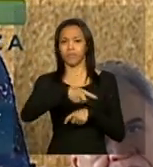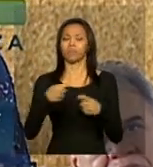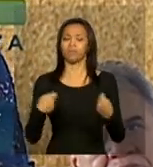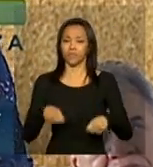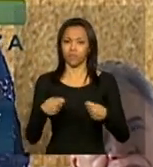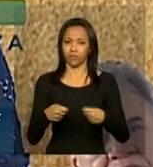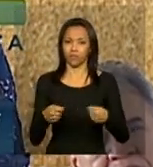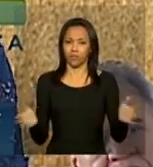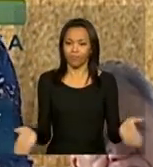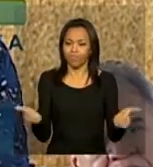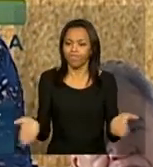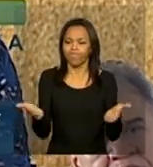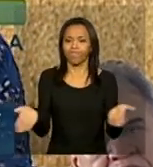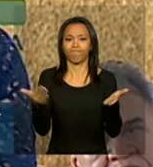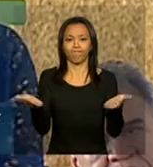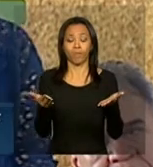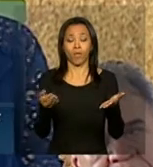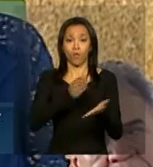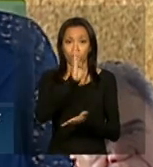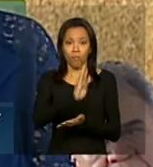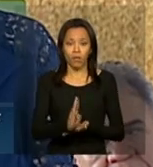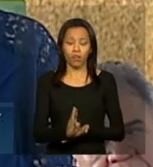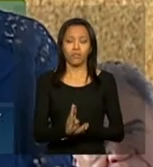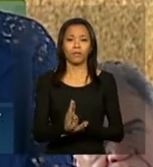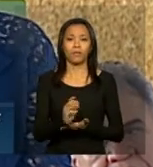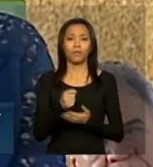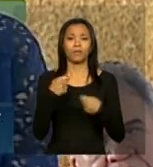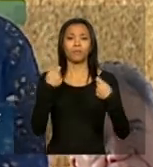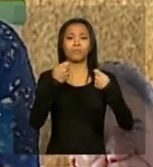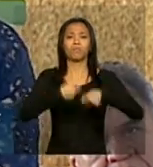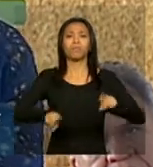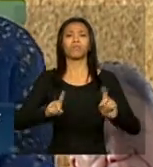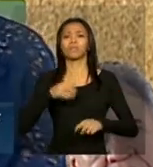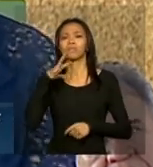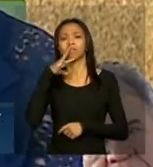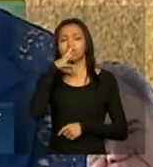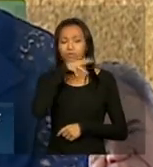produtivos. O Brasil não precisa achar